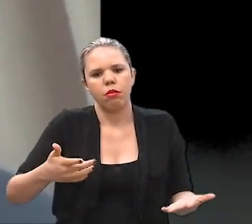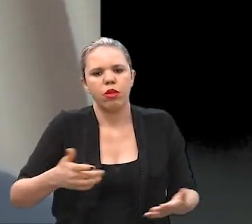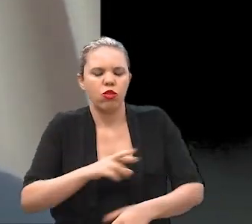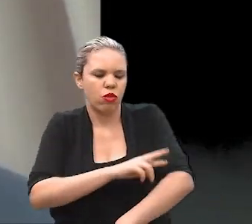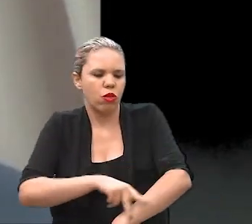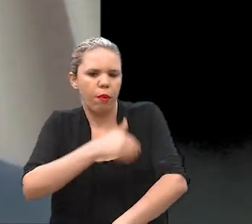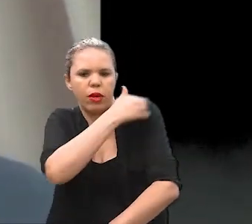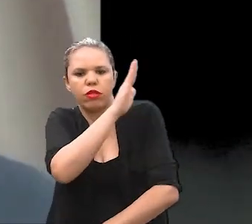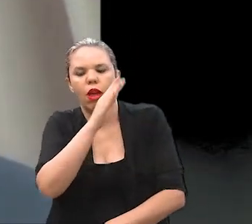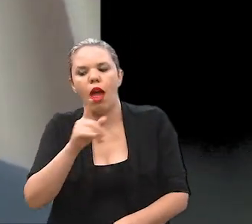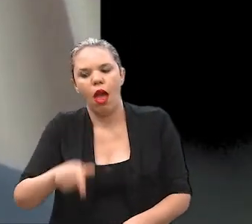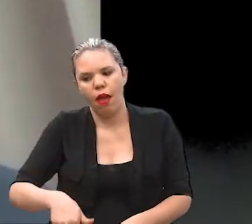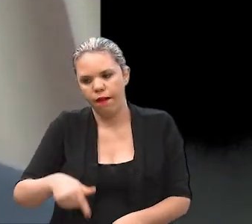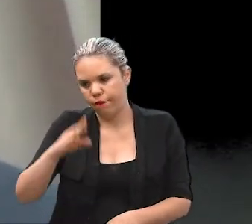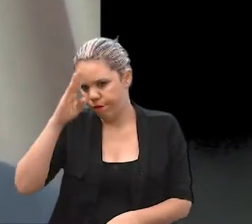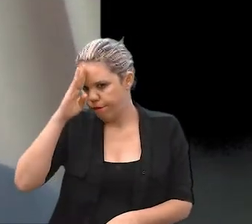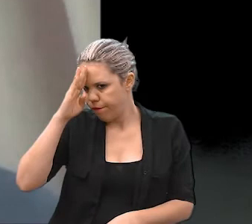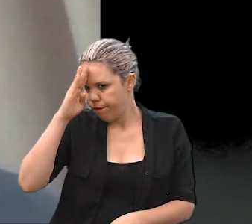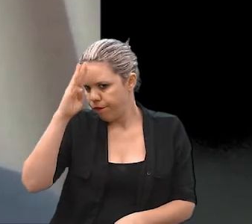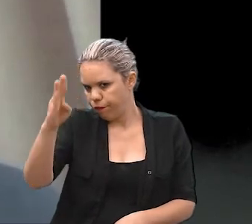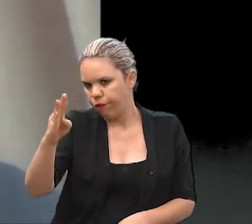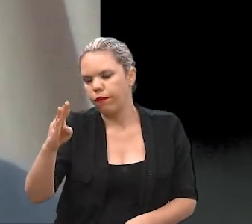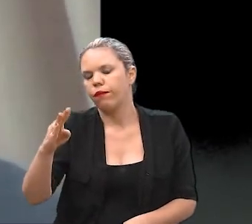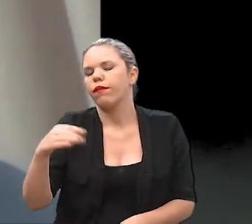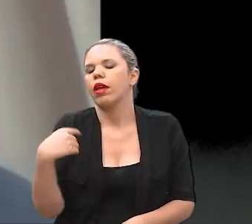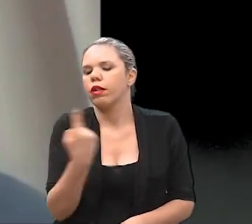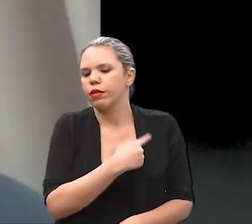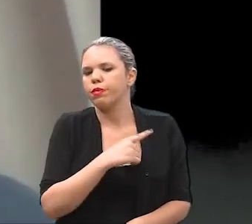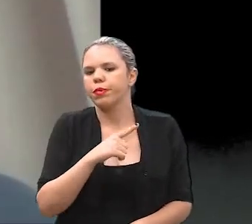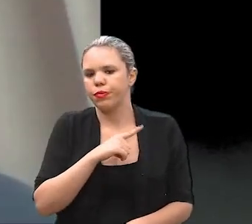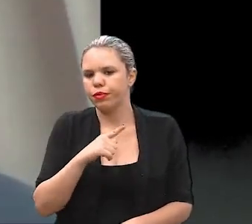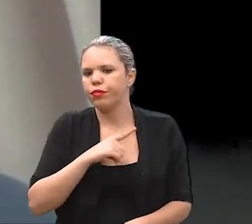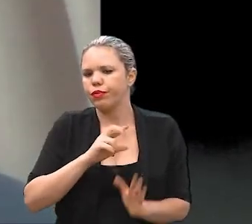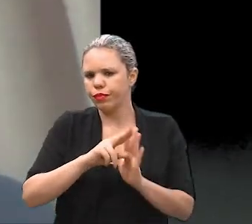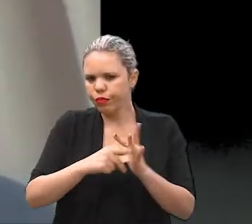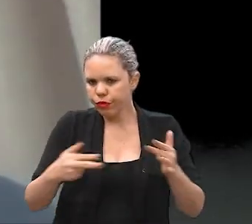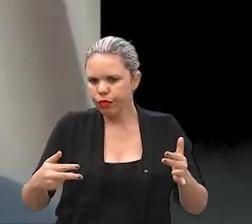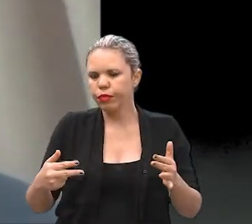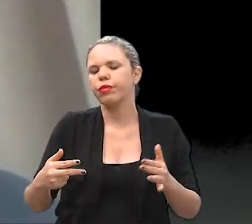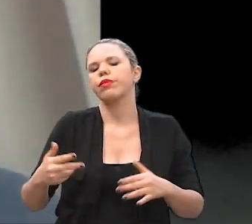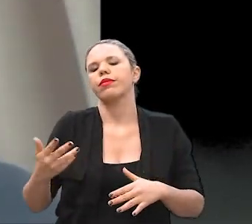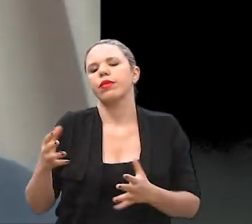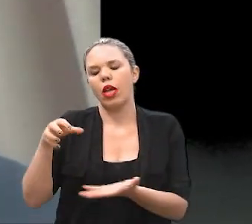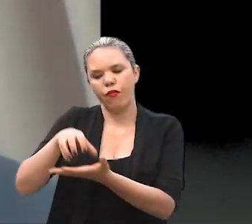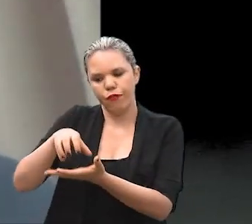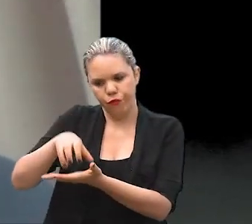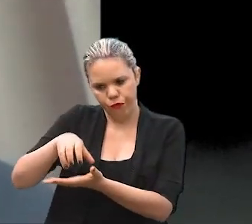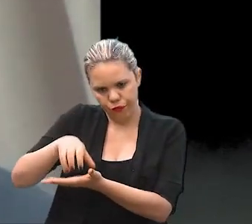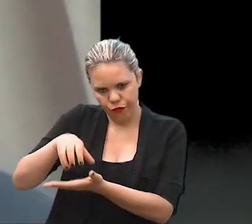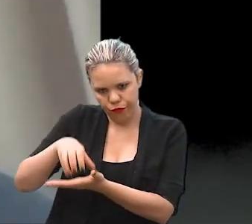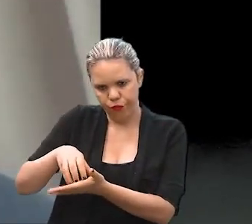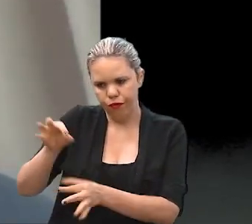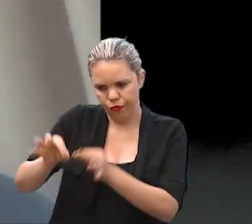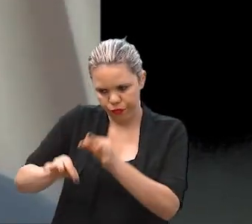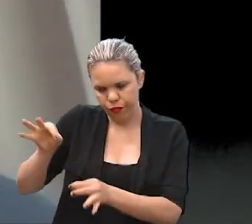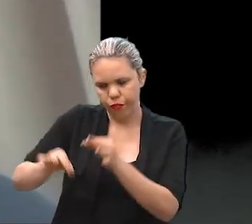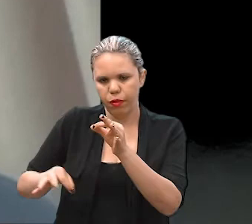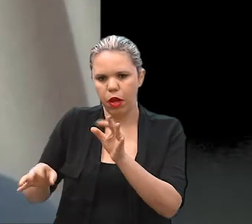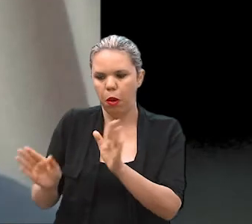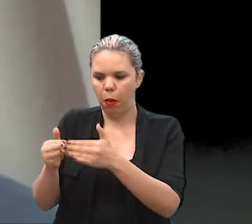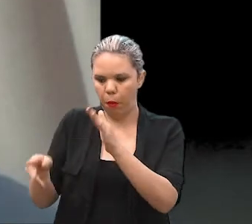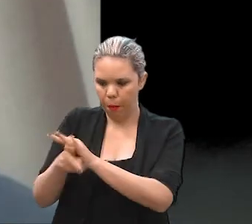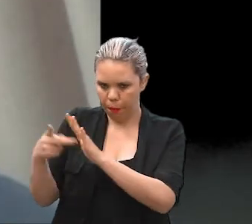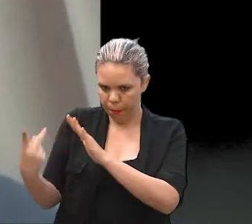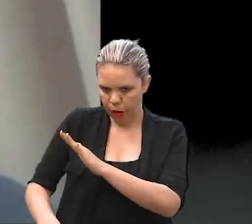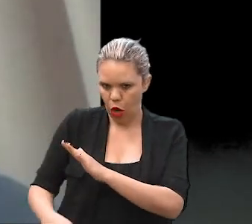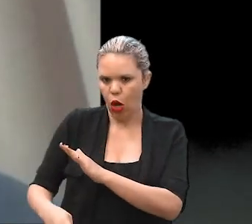além que é fundamental a gente ter varas especializadas, ter delegacias especializadas para